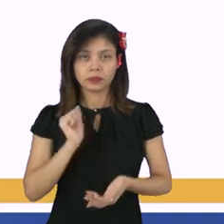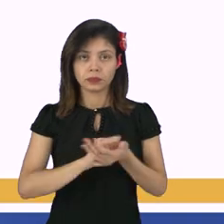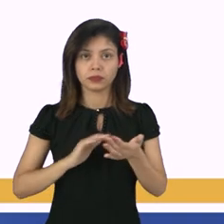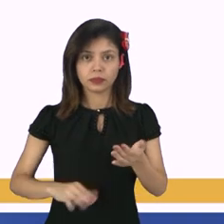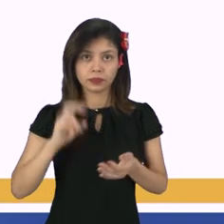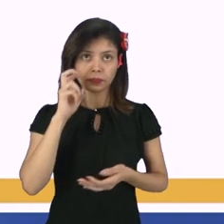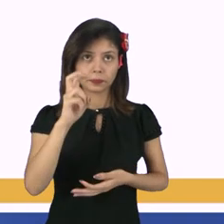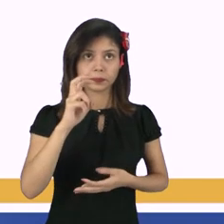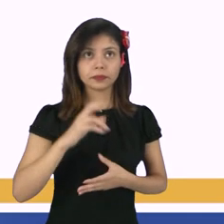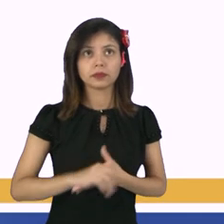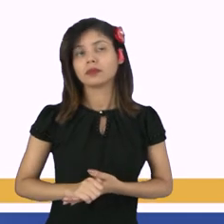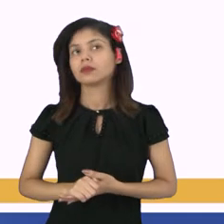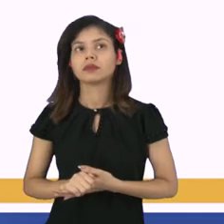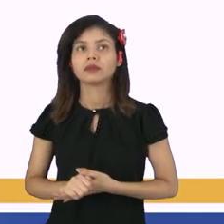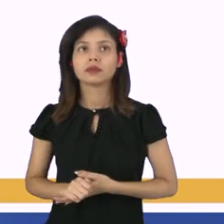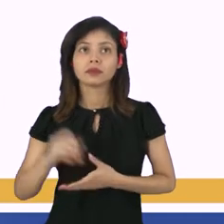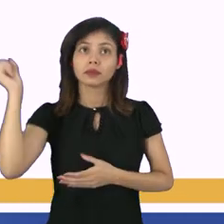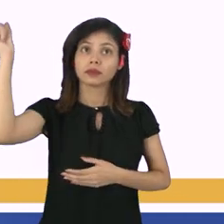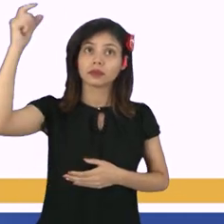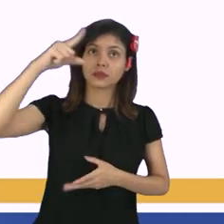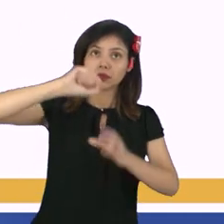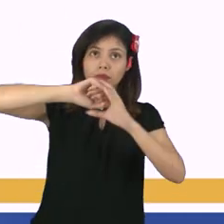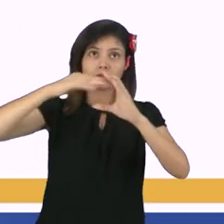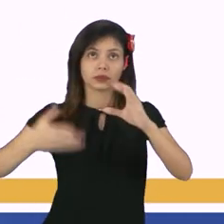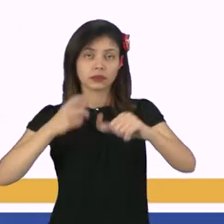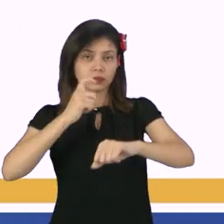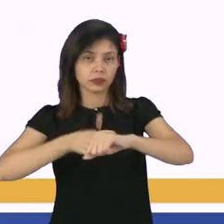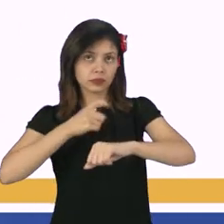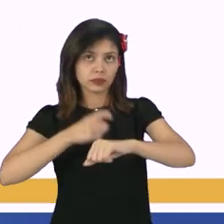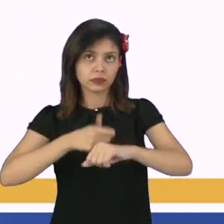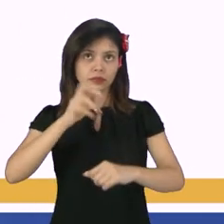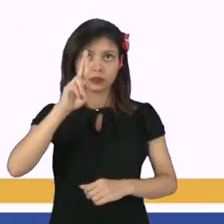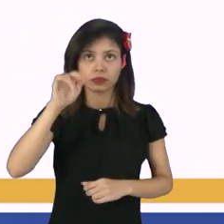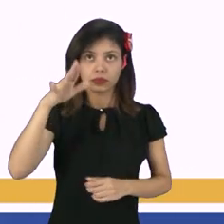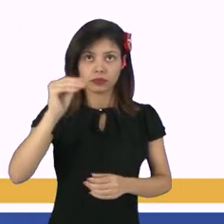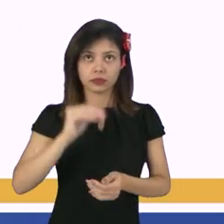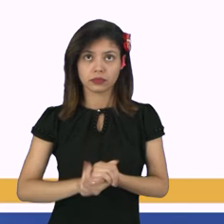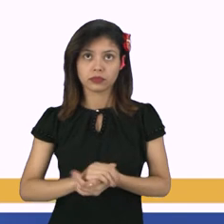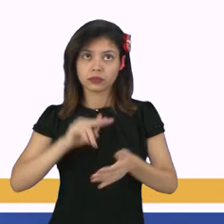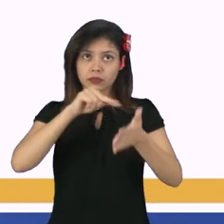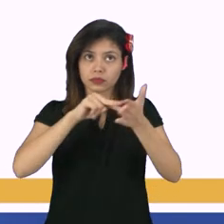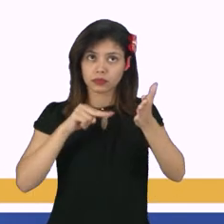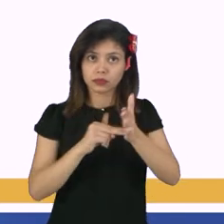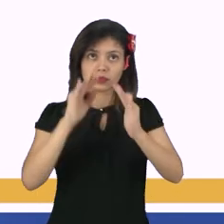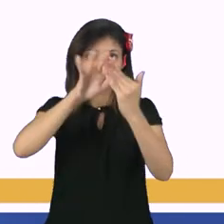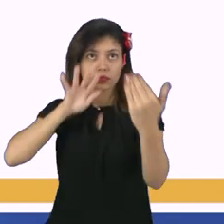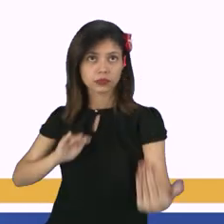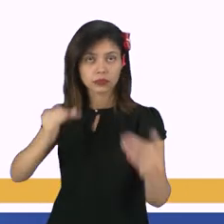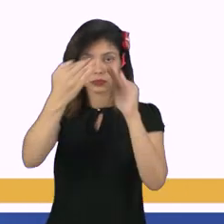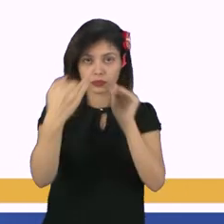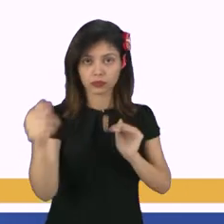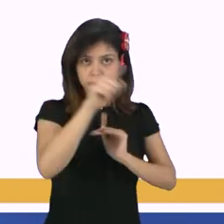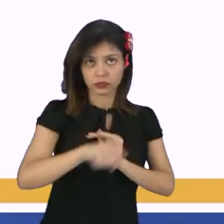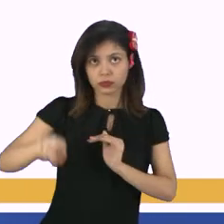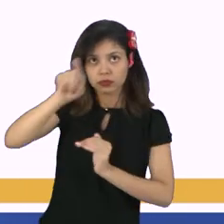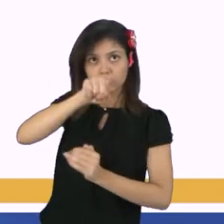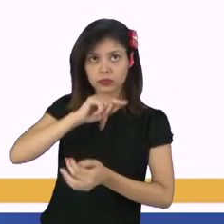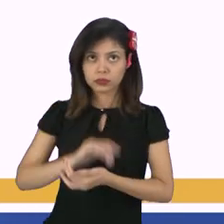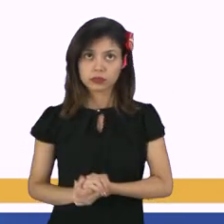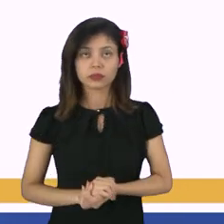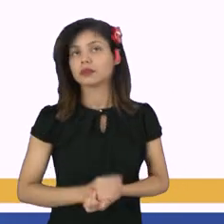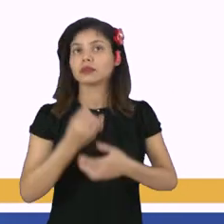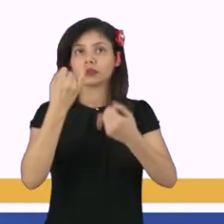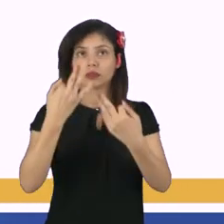exercício 5 a luz das características dos sólidos geométricos prismas pirâmides e